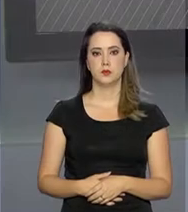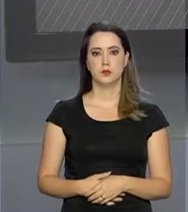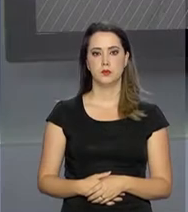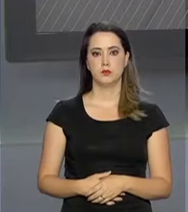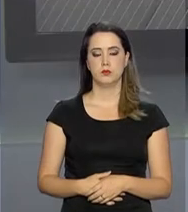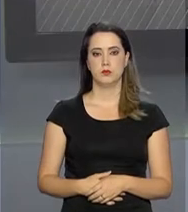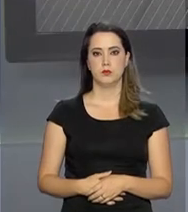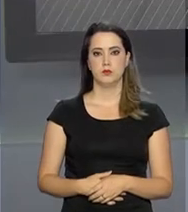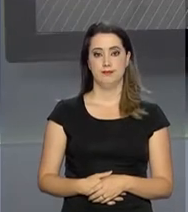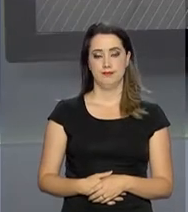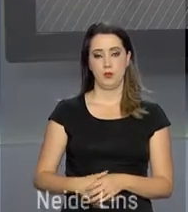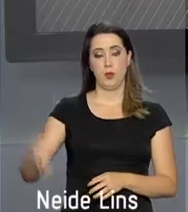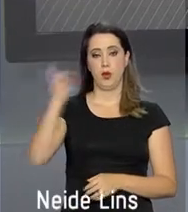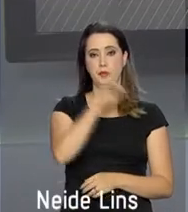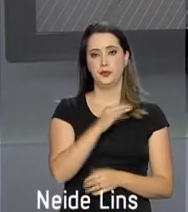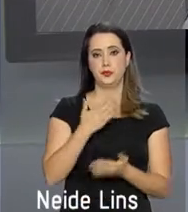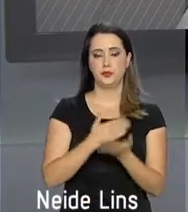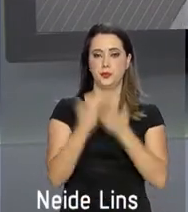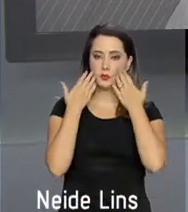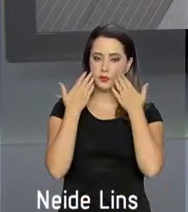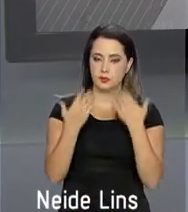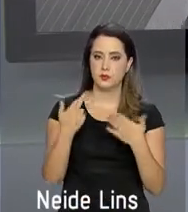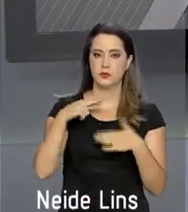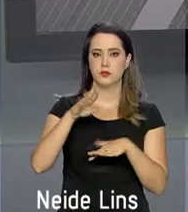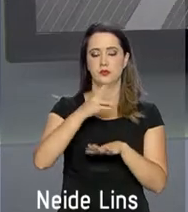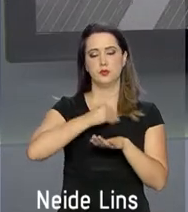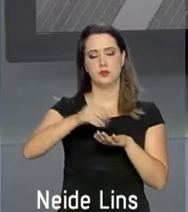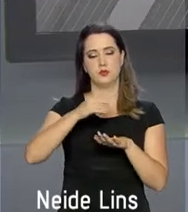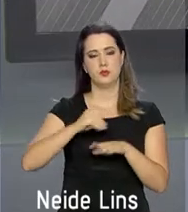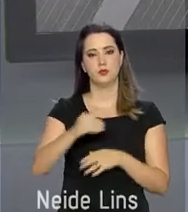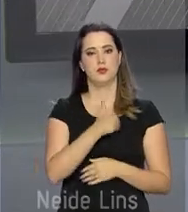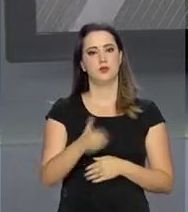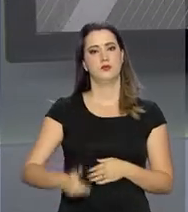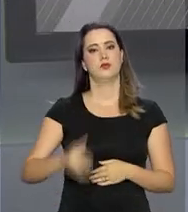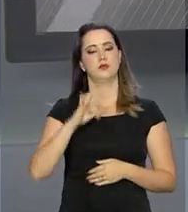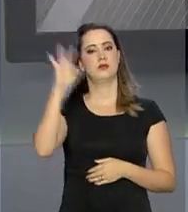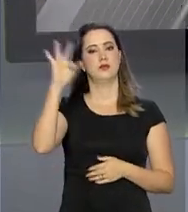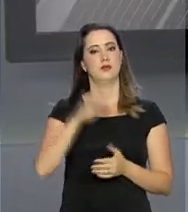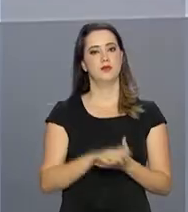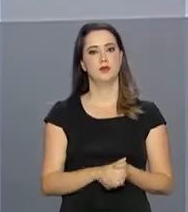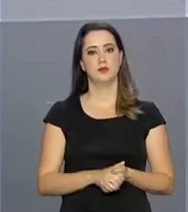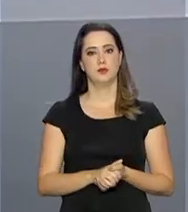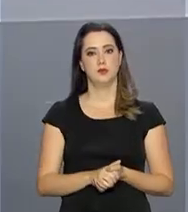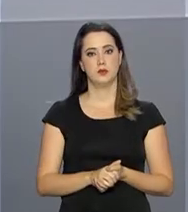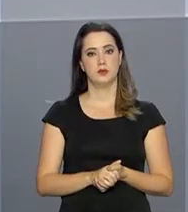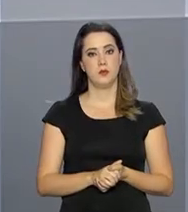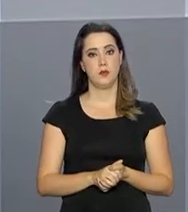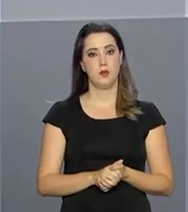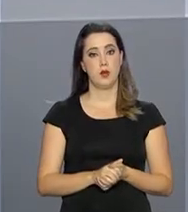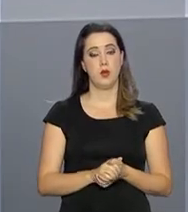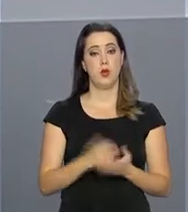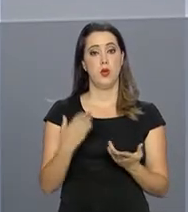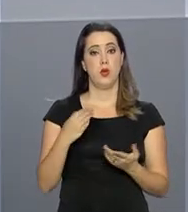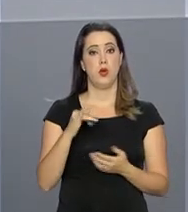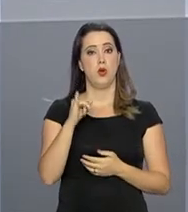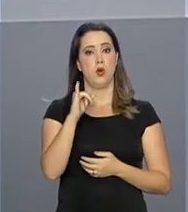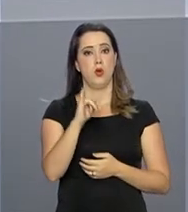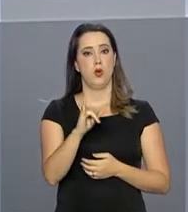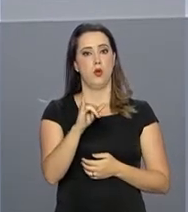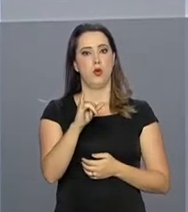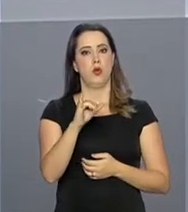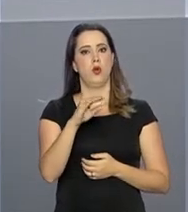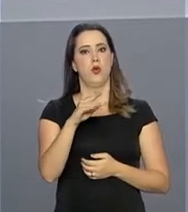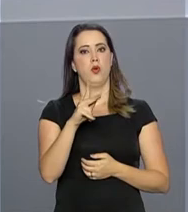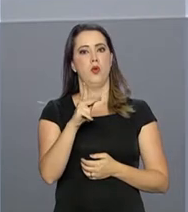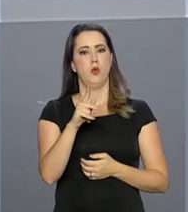olá começa agora o repórter nbr com as notícias do governo federal o índice de atividade econômica do banco central